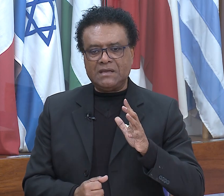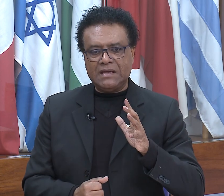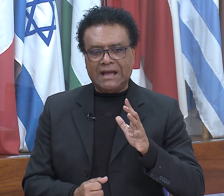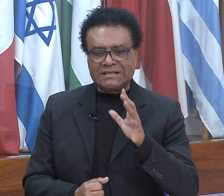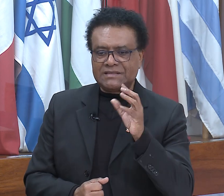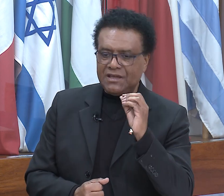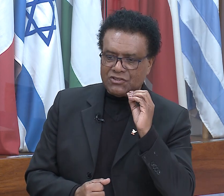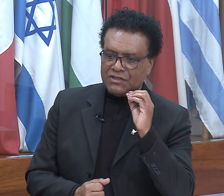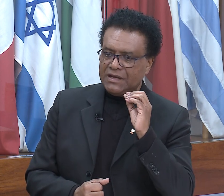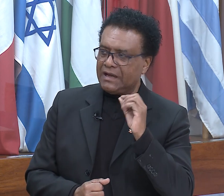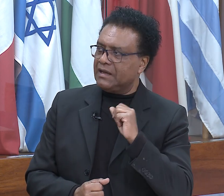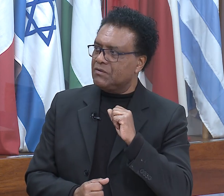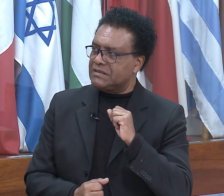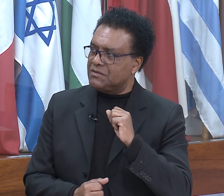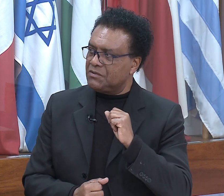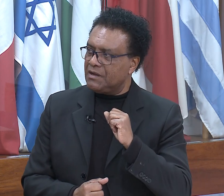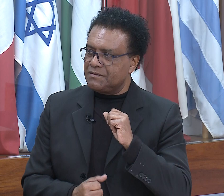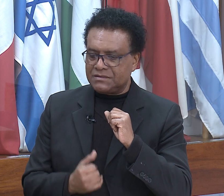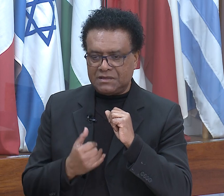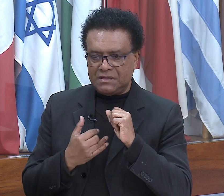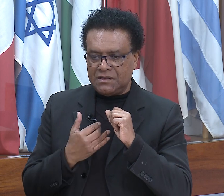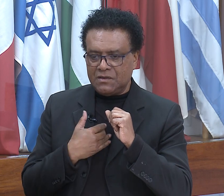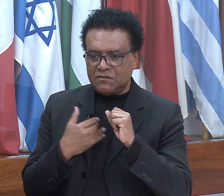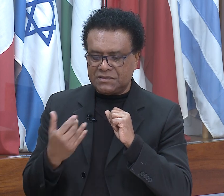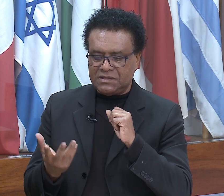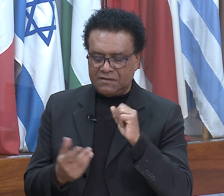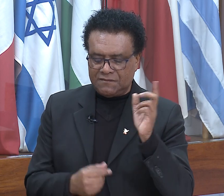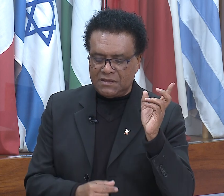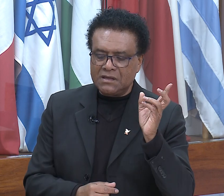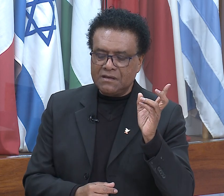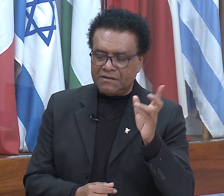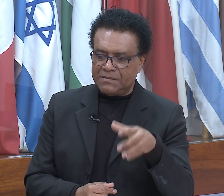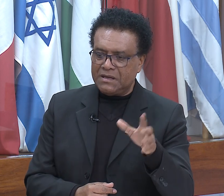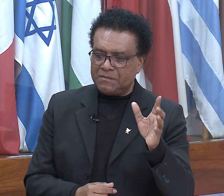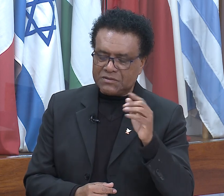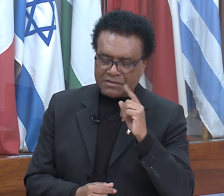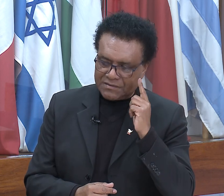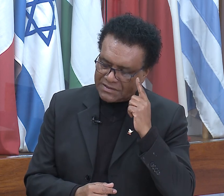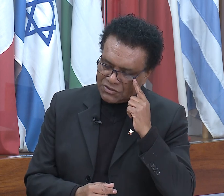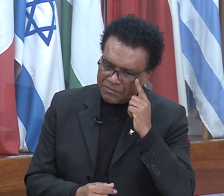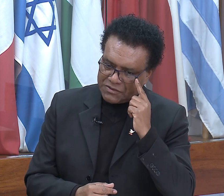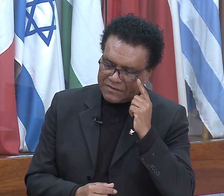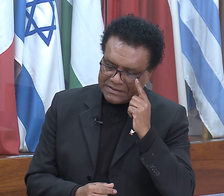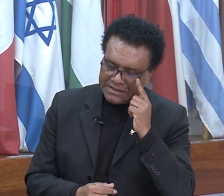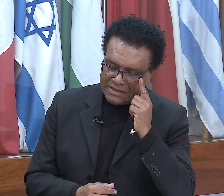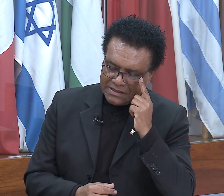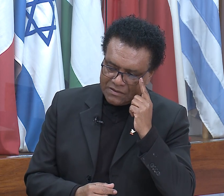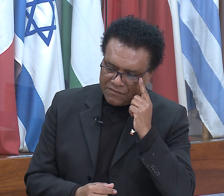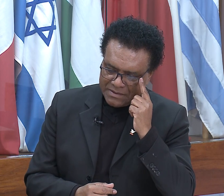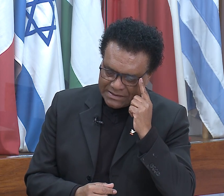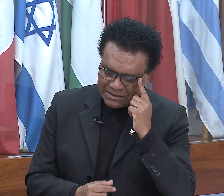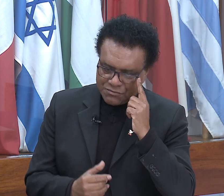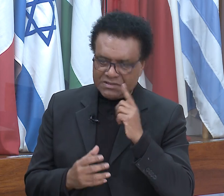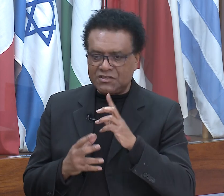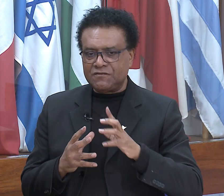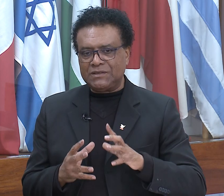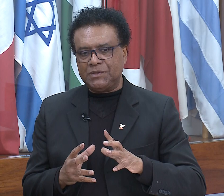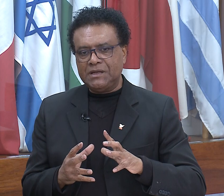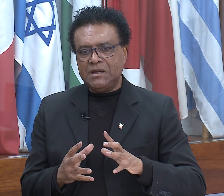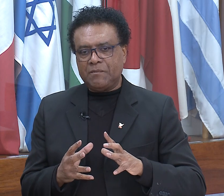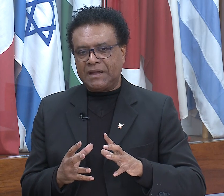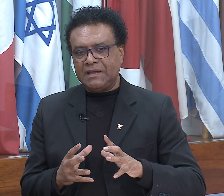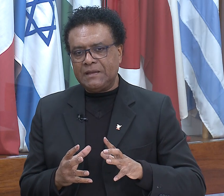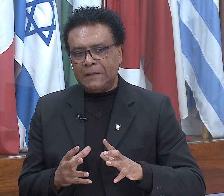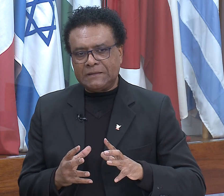o familiar também aceite aquela doação de órgãos que eu você enfim Fabiano o pessoal que estamos assistindo pode fazer e que familiar seja um